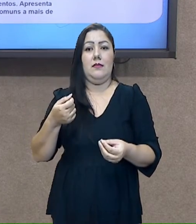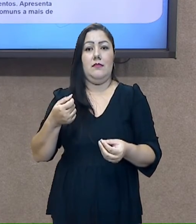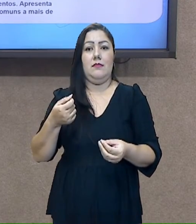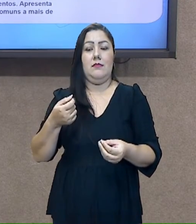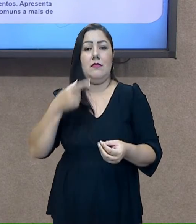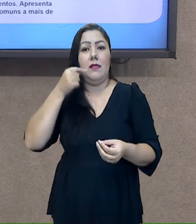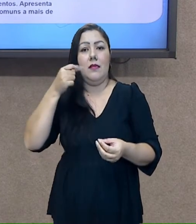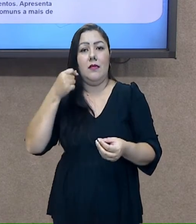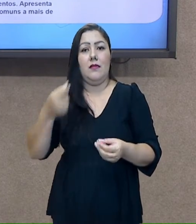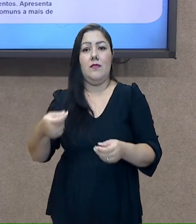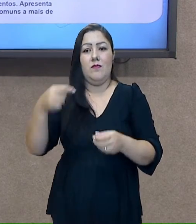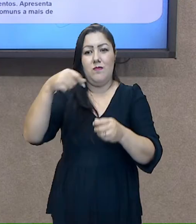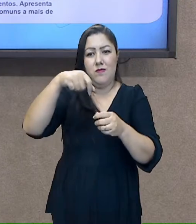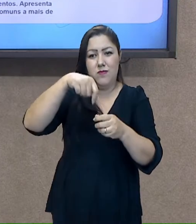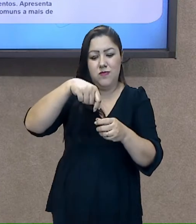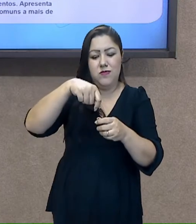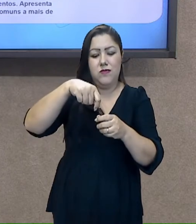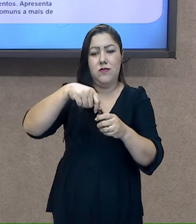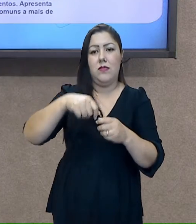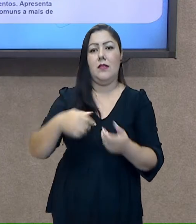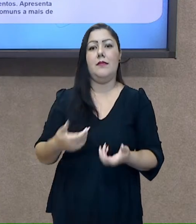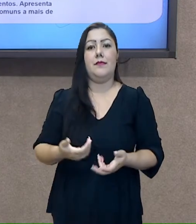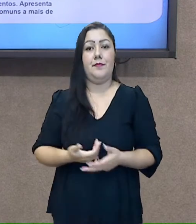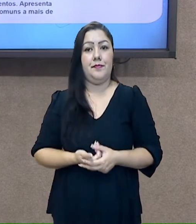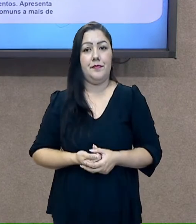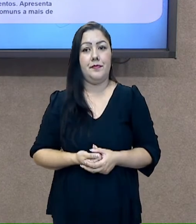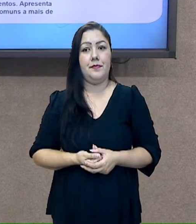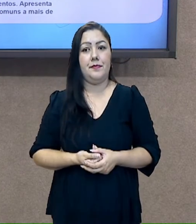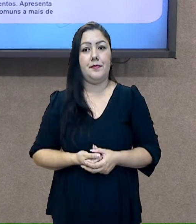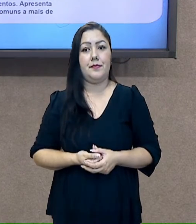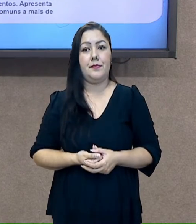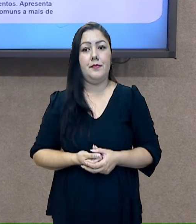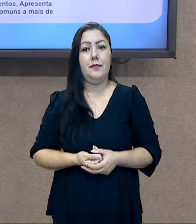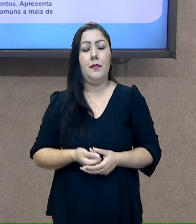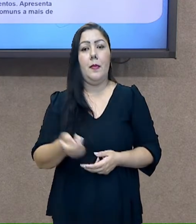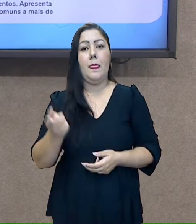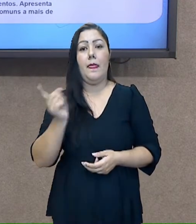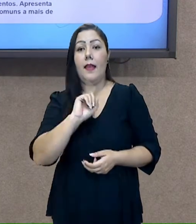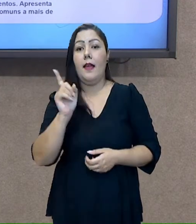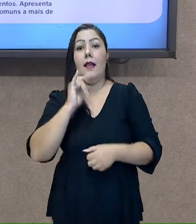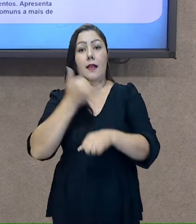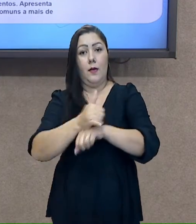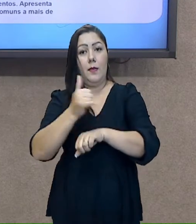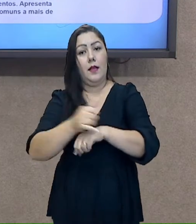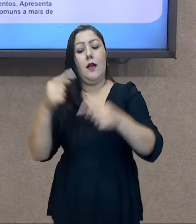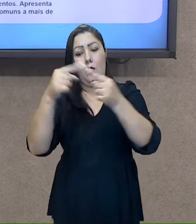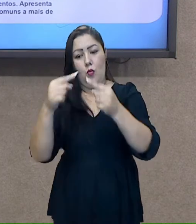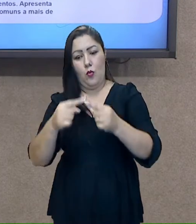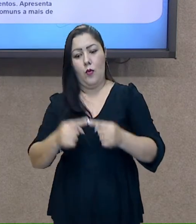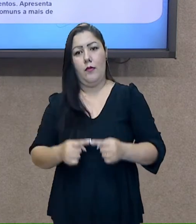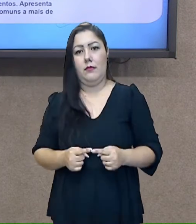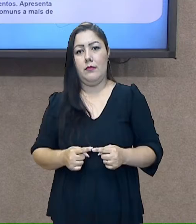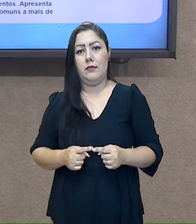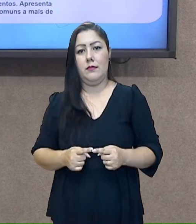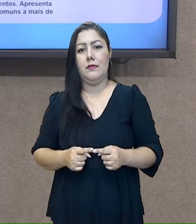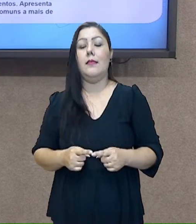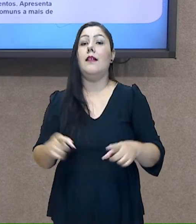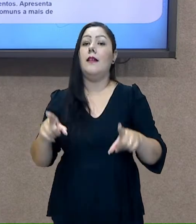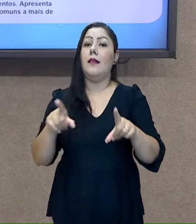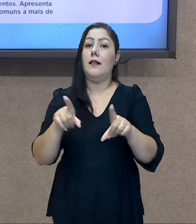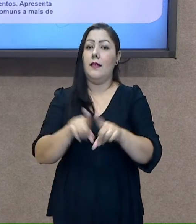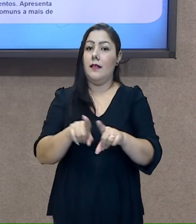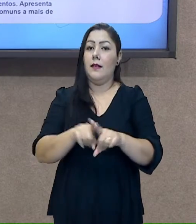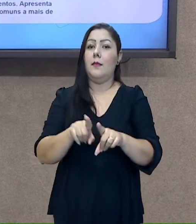não metal. Os não metais combinam entre eles e combinam